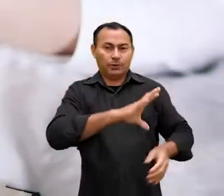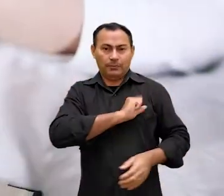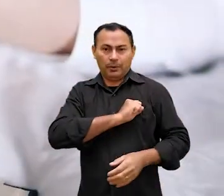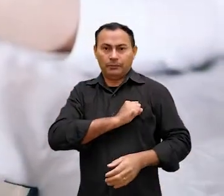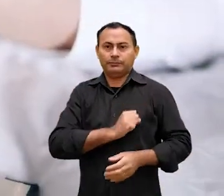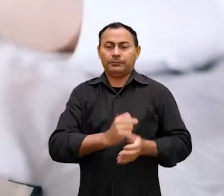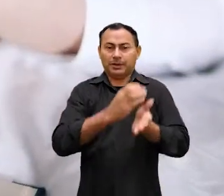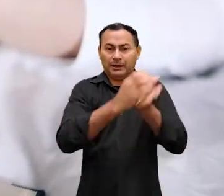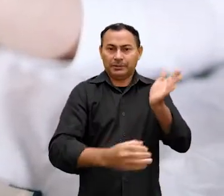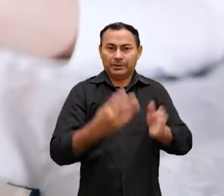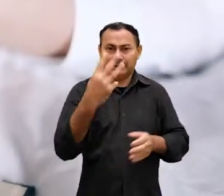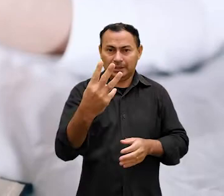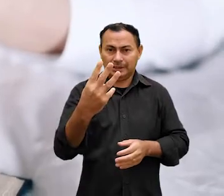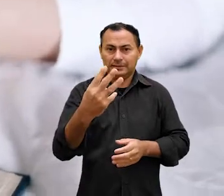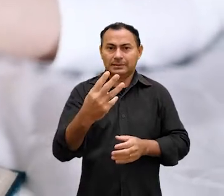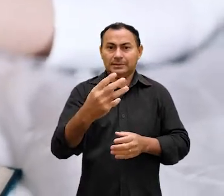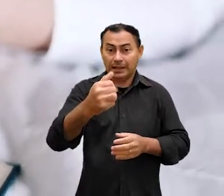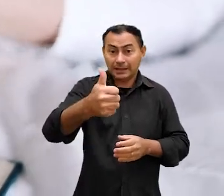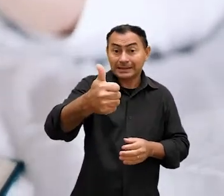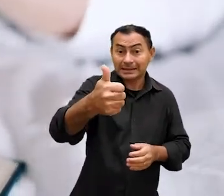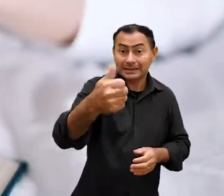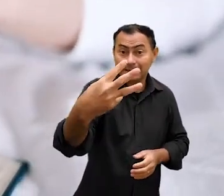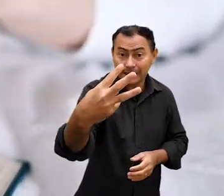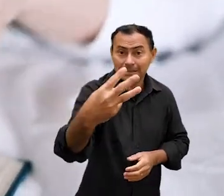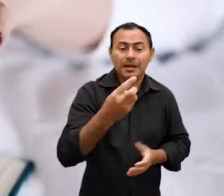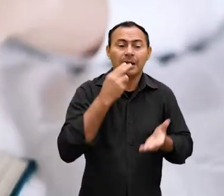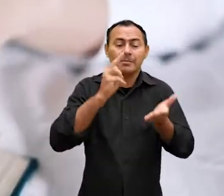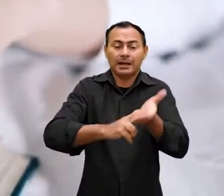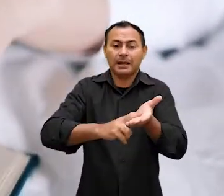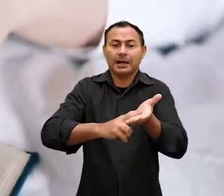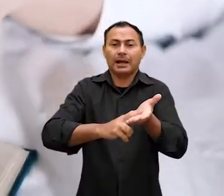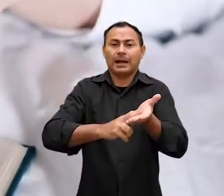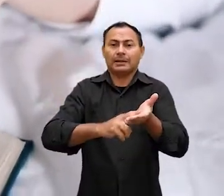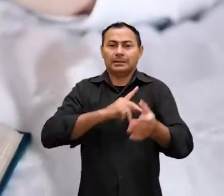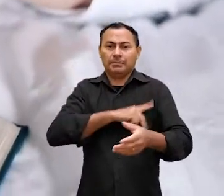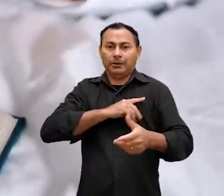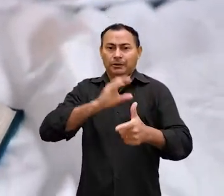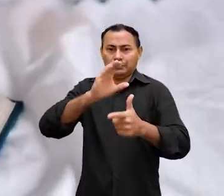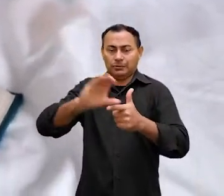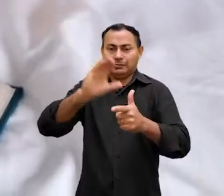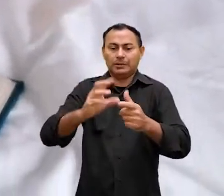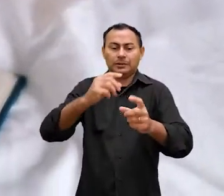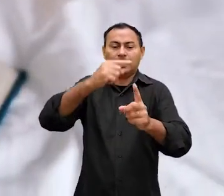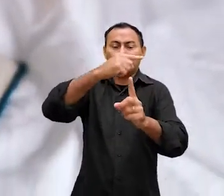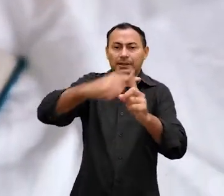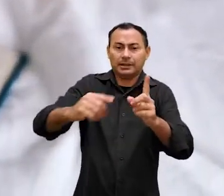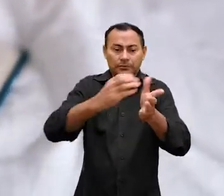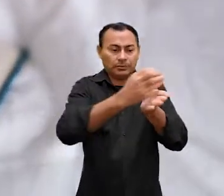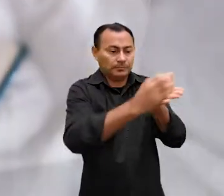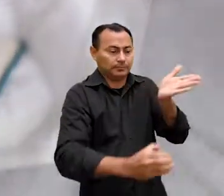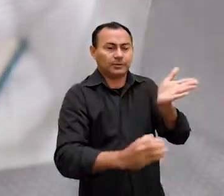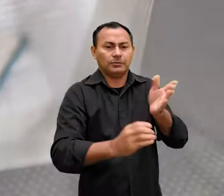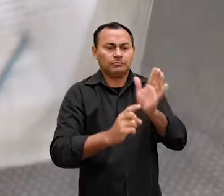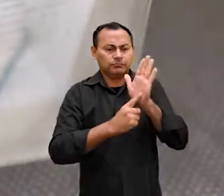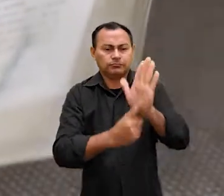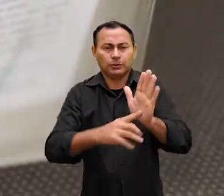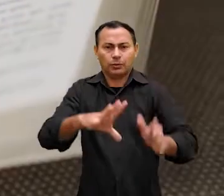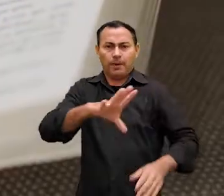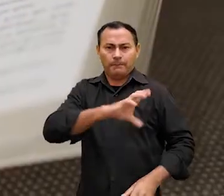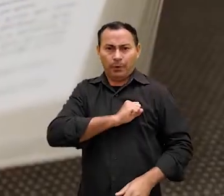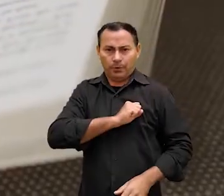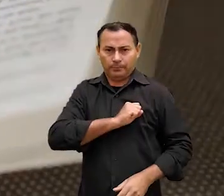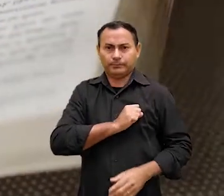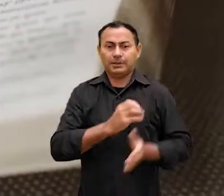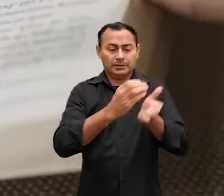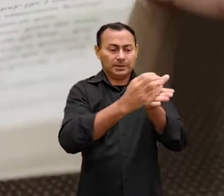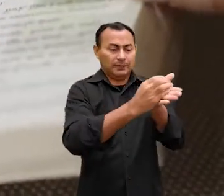capítulo 13 da primeira carta de Paulo aos Coríntios, apresenta no meio do capítulo um raio-x do amor.